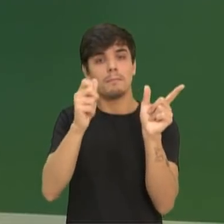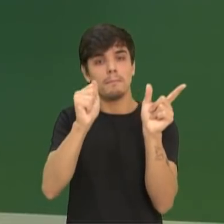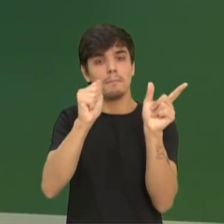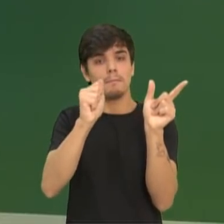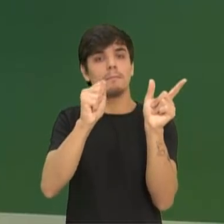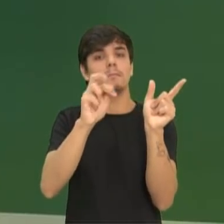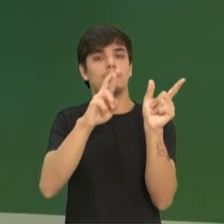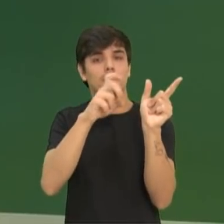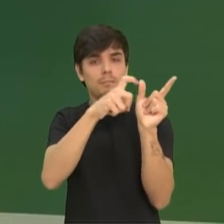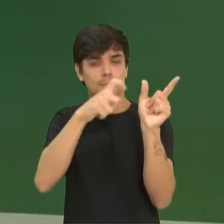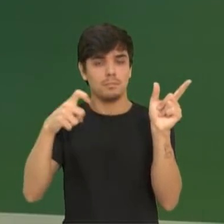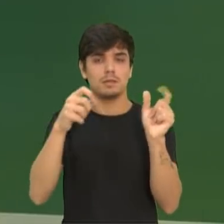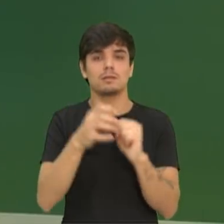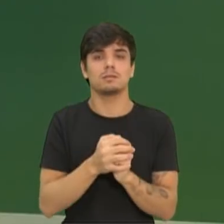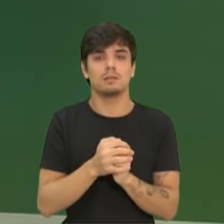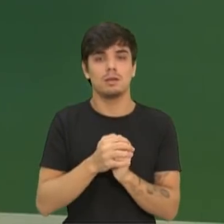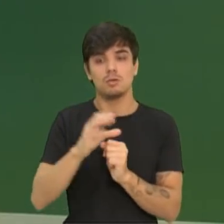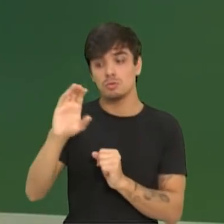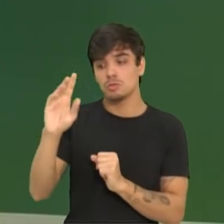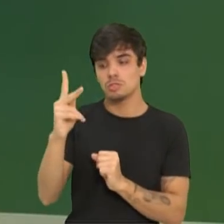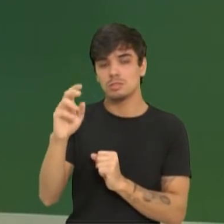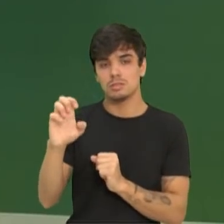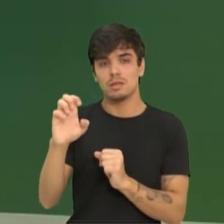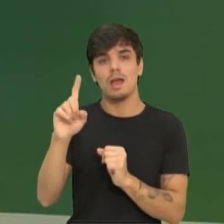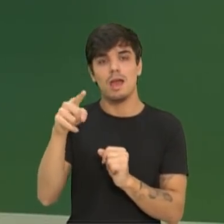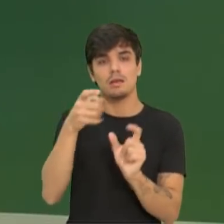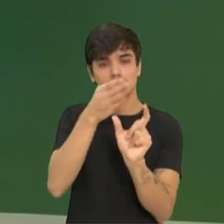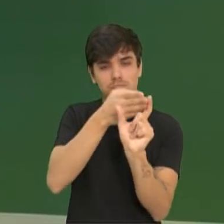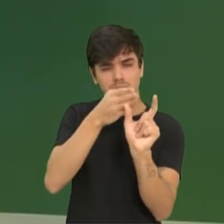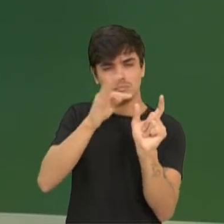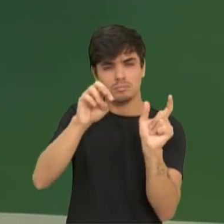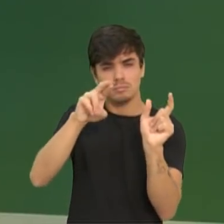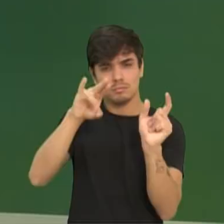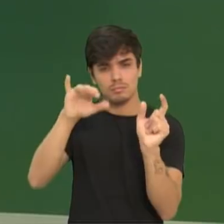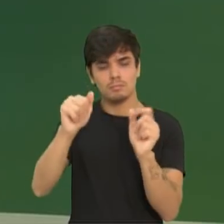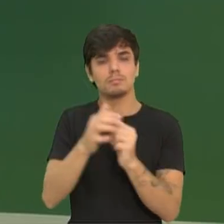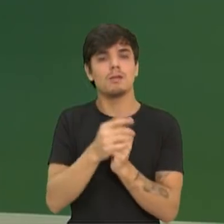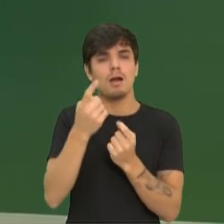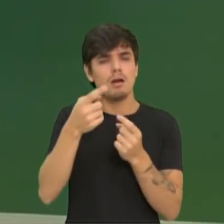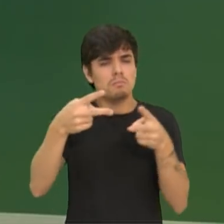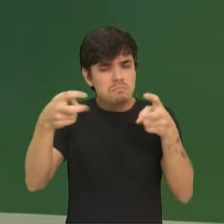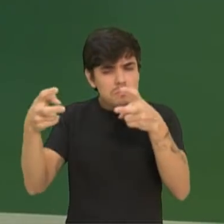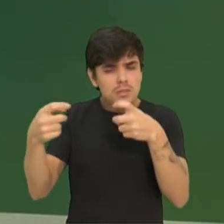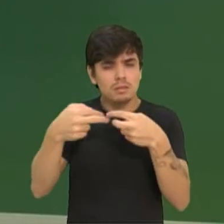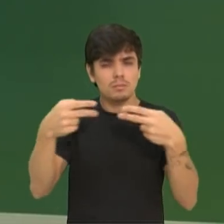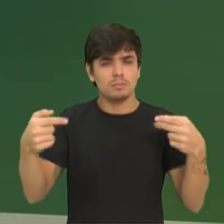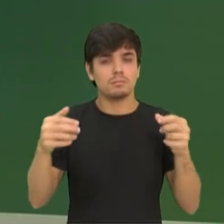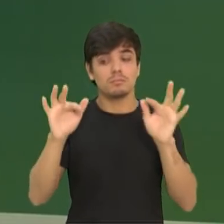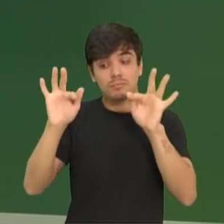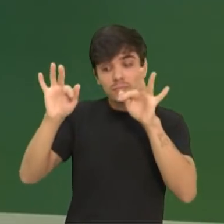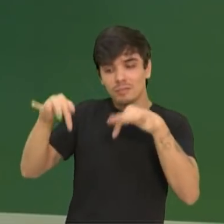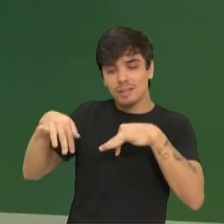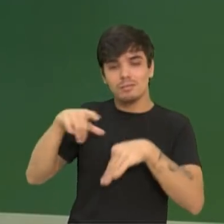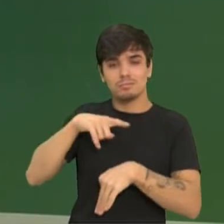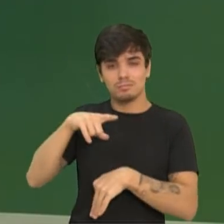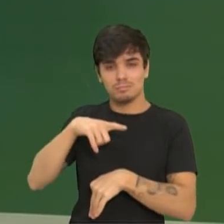O chei é a sílaba tônica. Repare uma coisa, nós temos aqui terminação